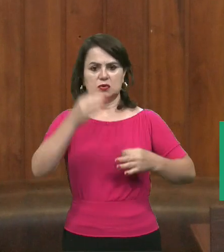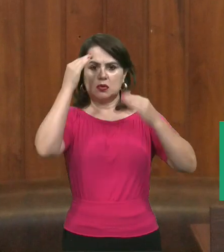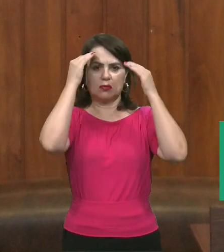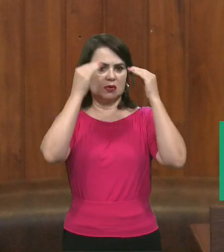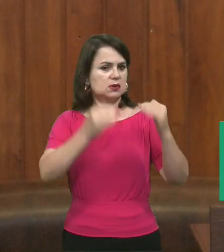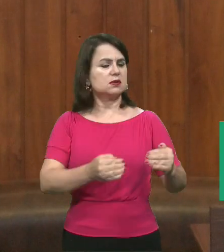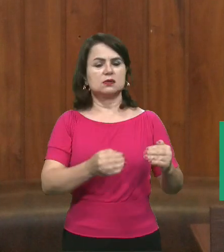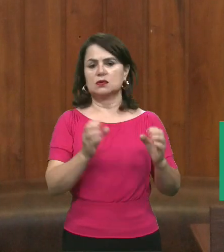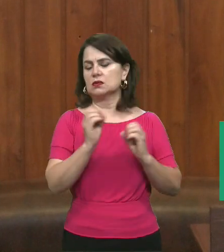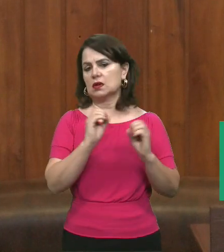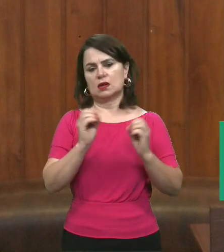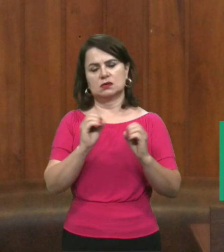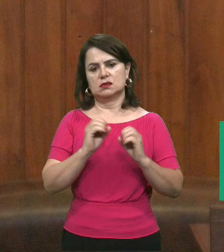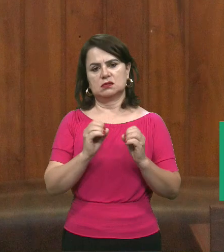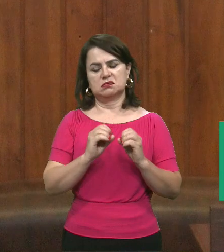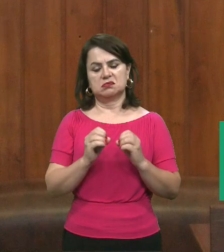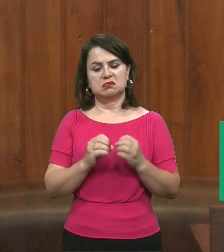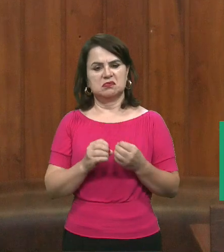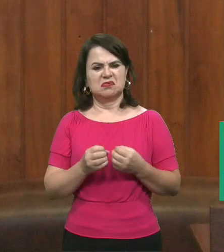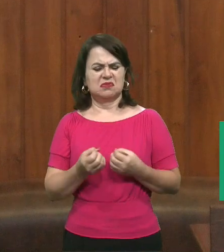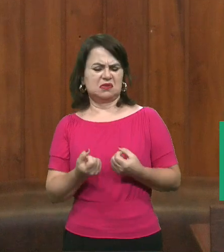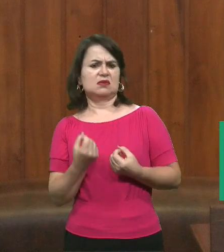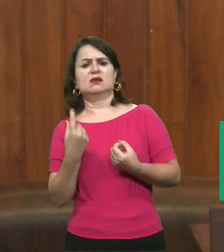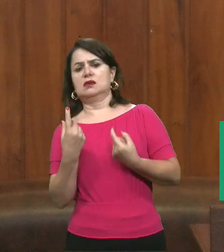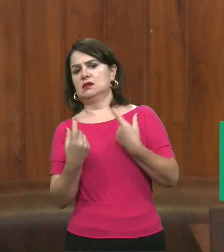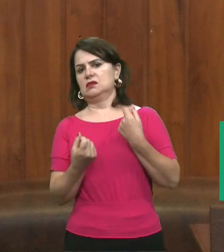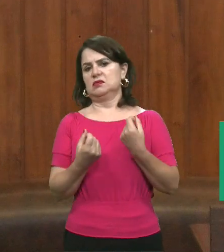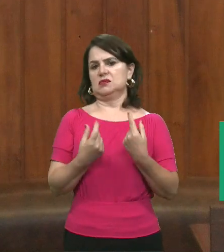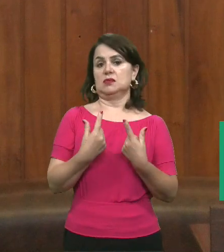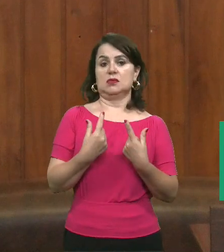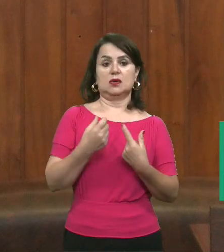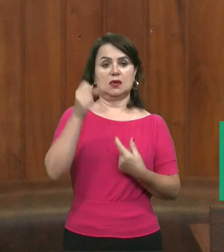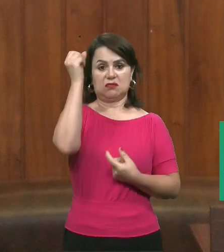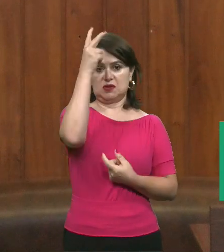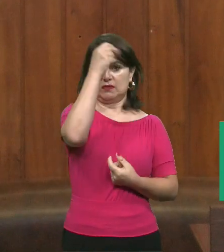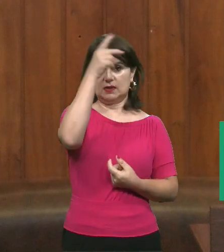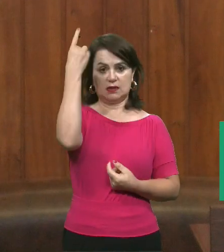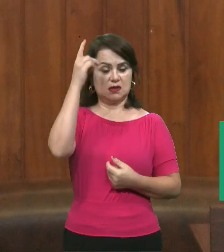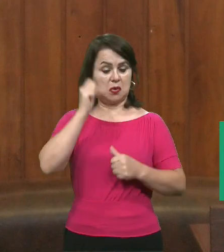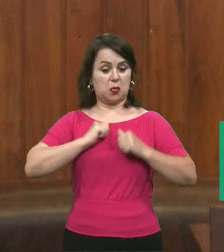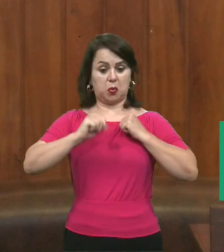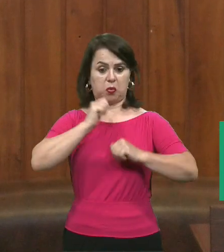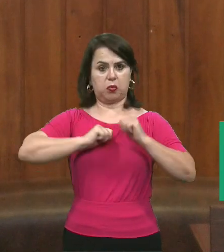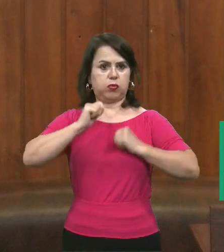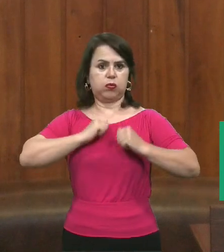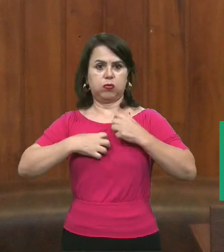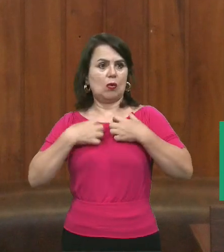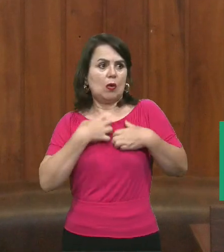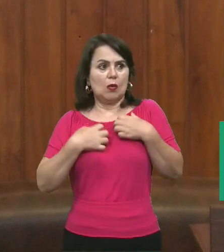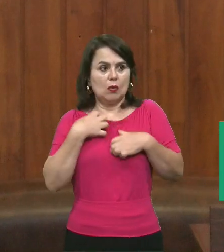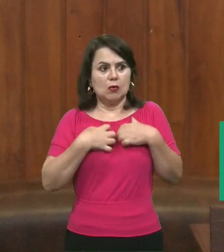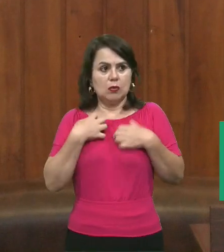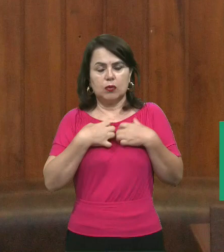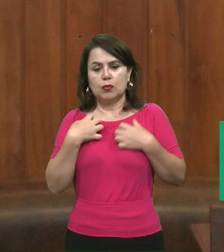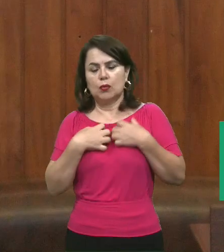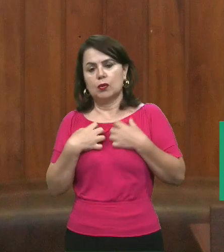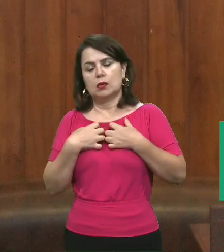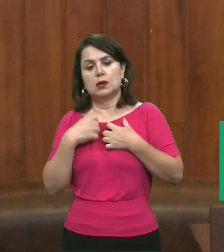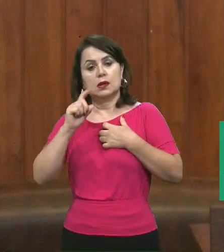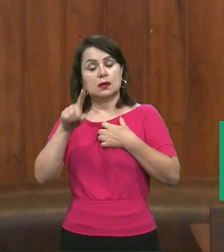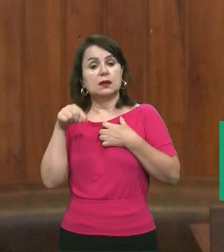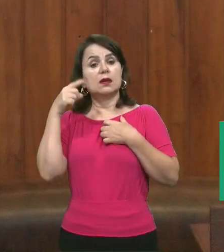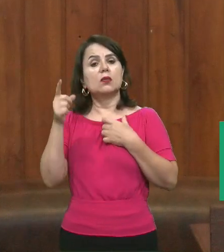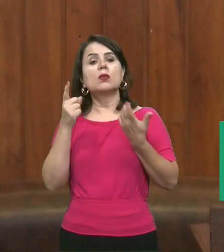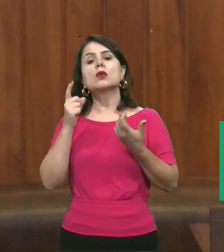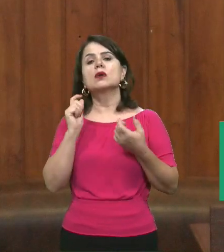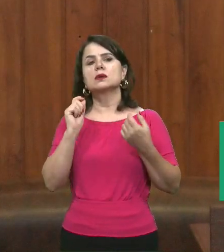faniquito, deu um faniquito nele. Faniquito. Aflição, ansiedade, agonia. Sabe o que vem depois, ô Márcio, você que já